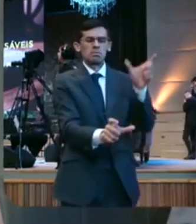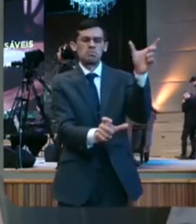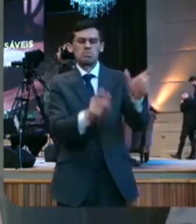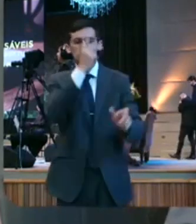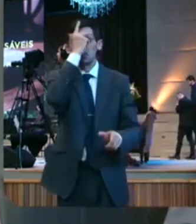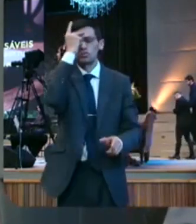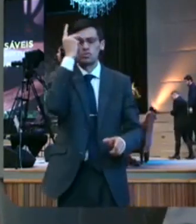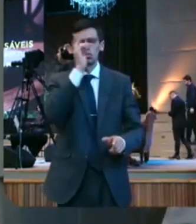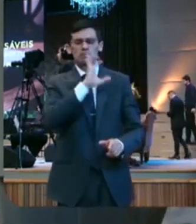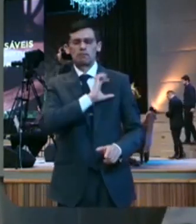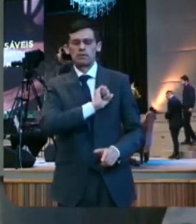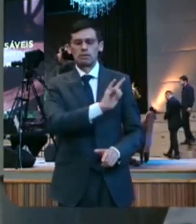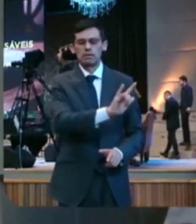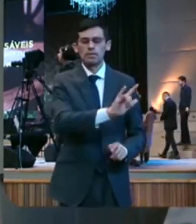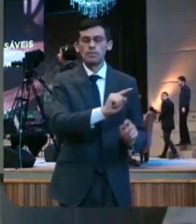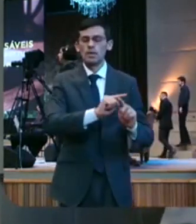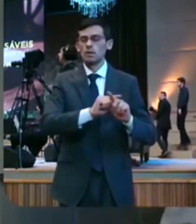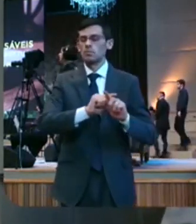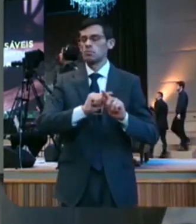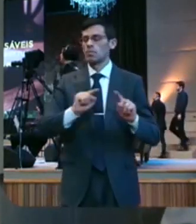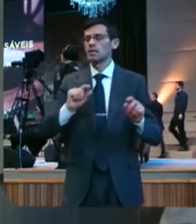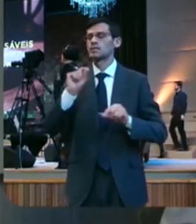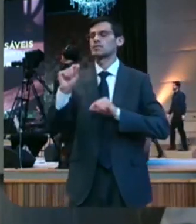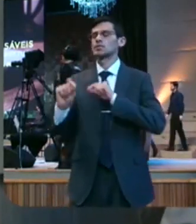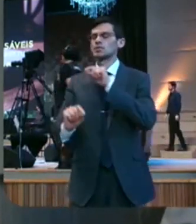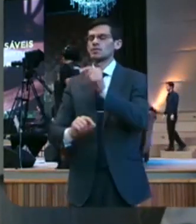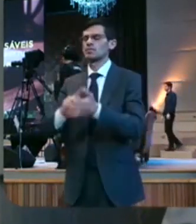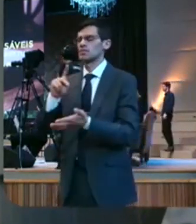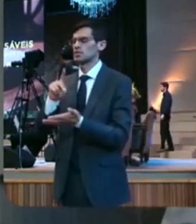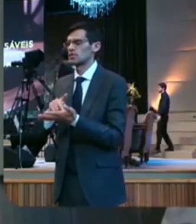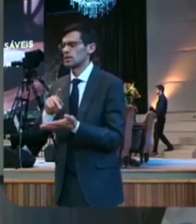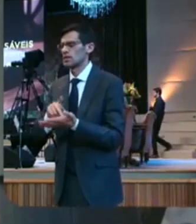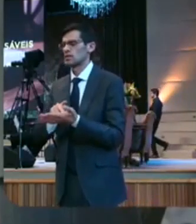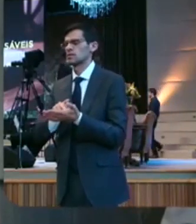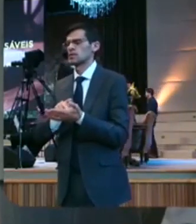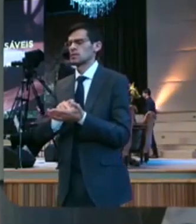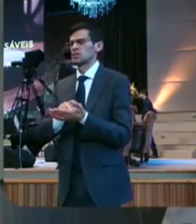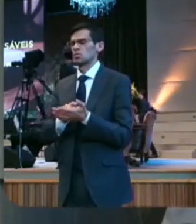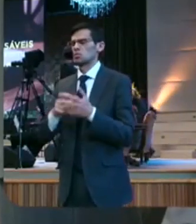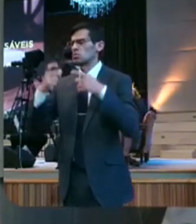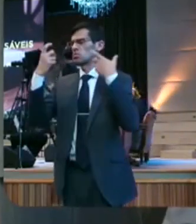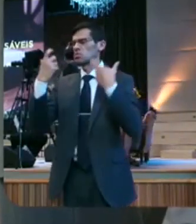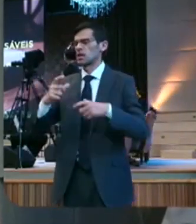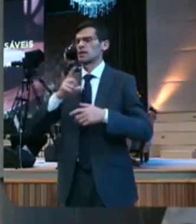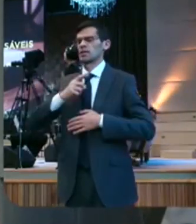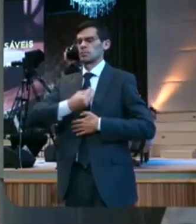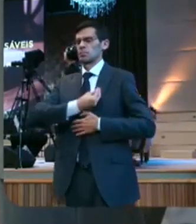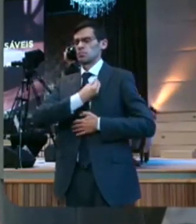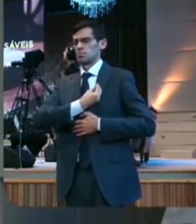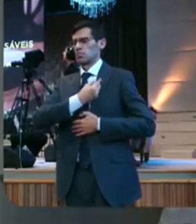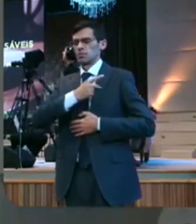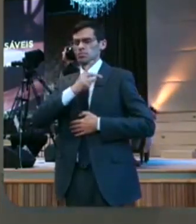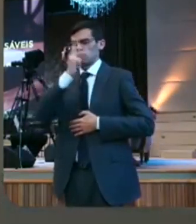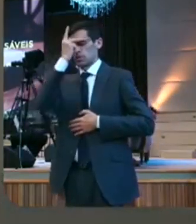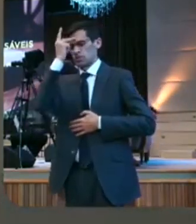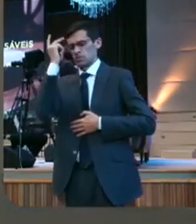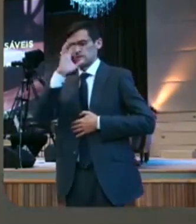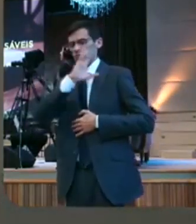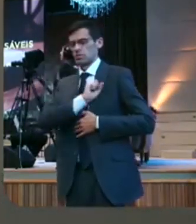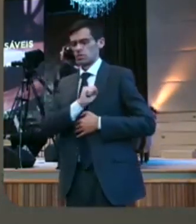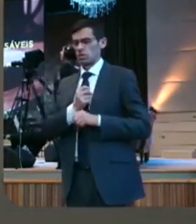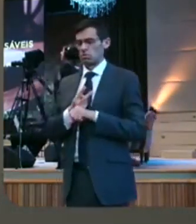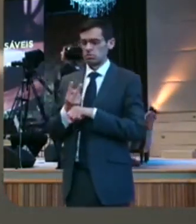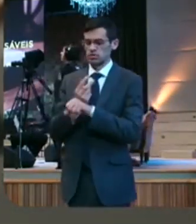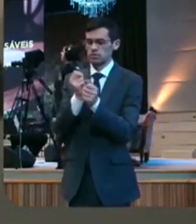amamos, e eu quero te pedir, Senhor, onde quer que estejam as pessoas que nós amamos e que estamos buscando o teu